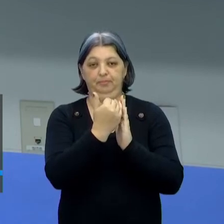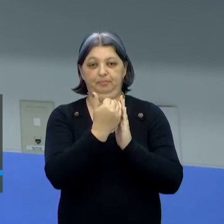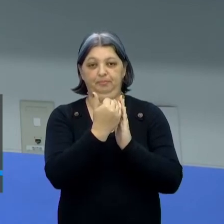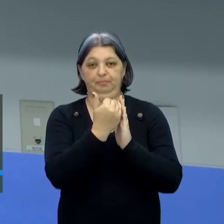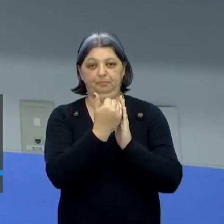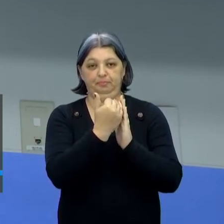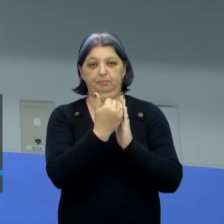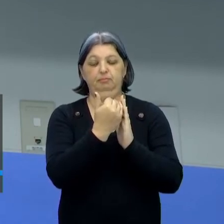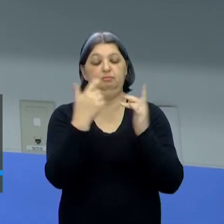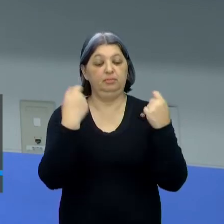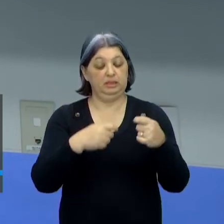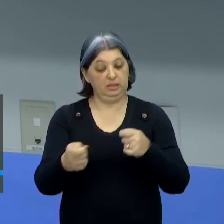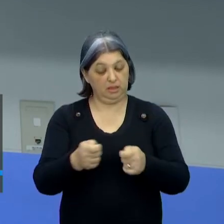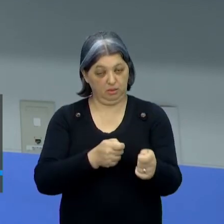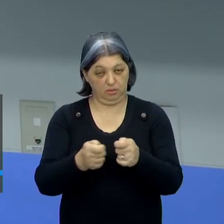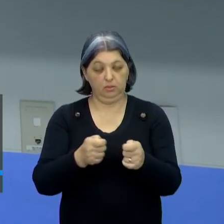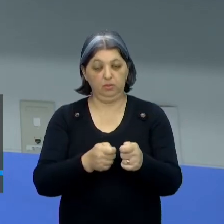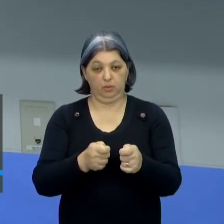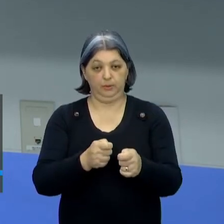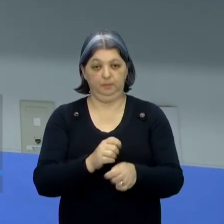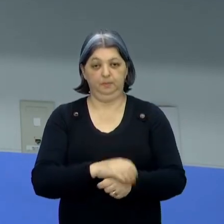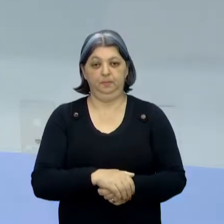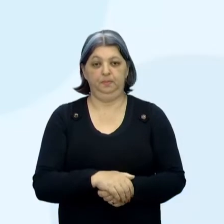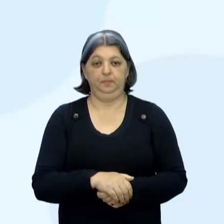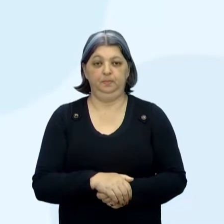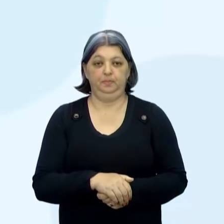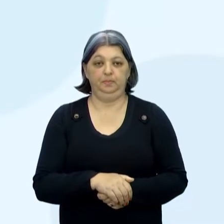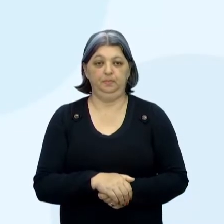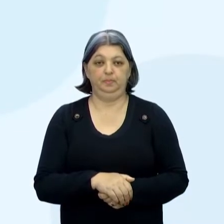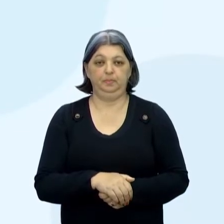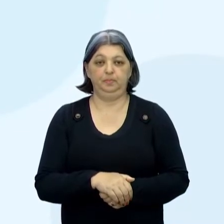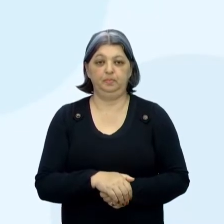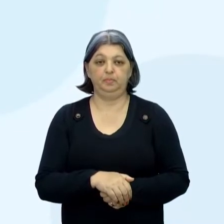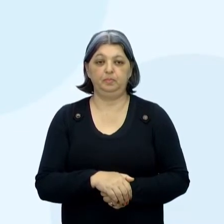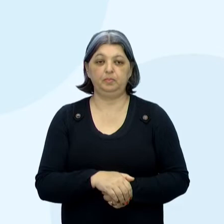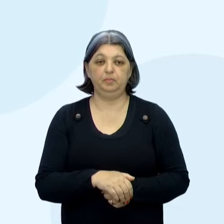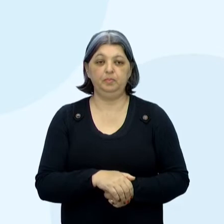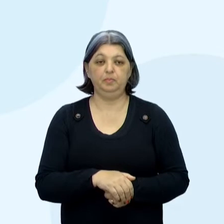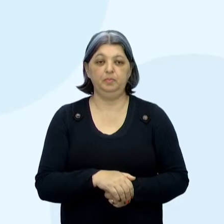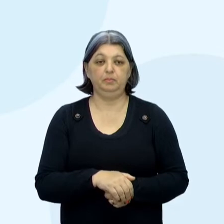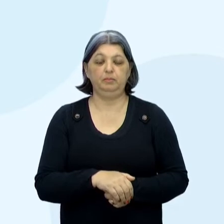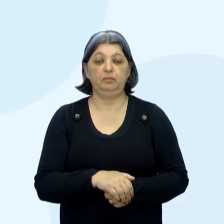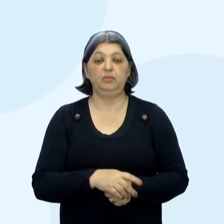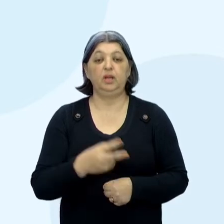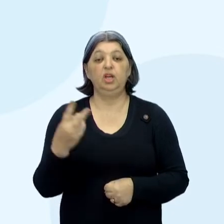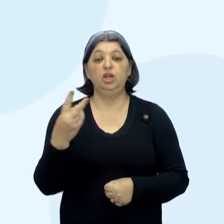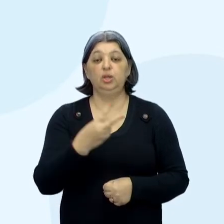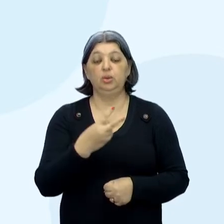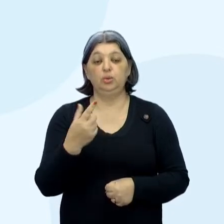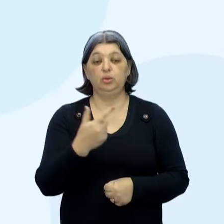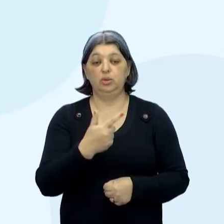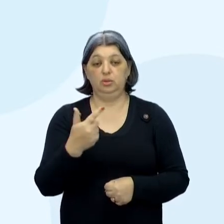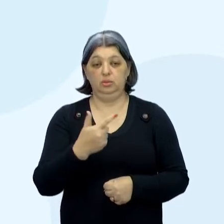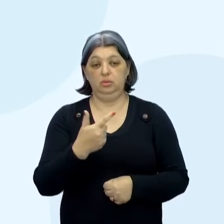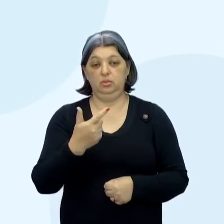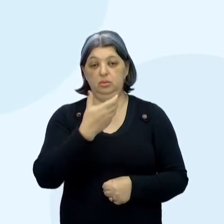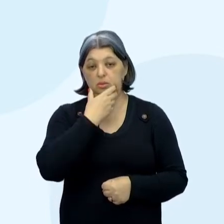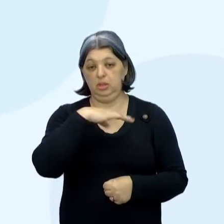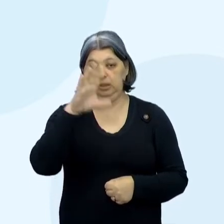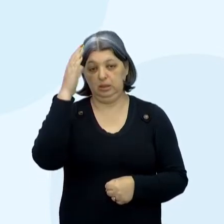do controle. Vamos voltar para o LED aqui. No segundo reinado, que vai de